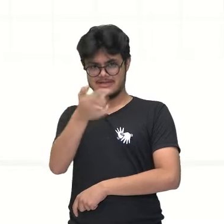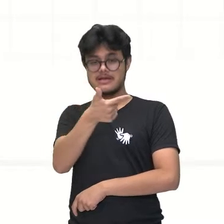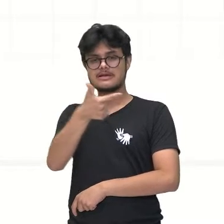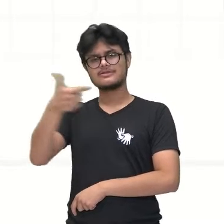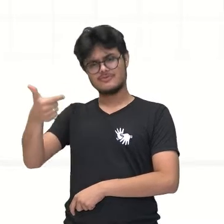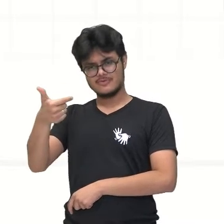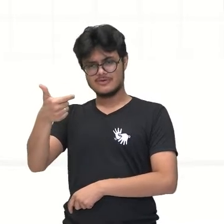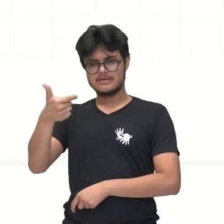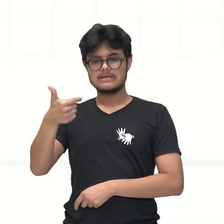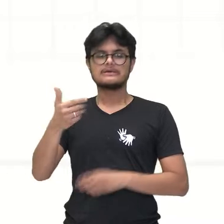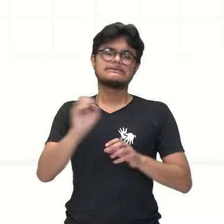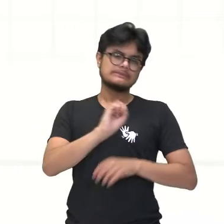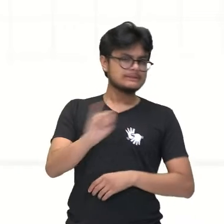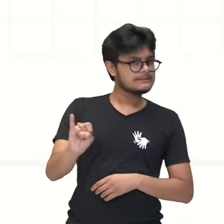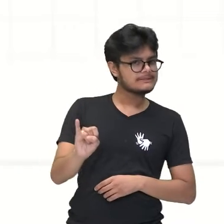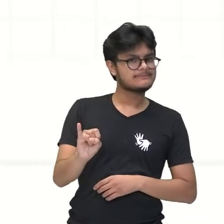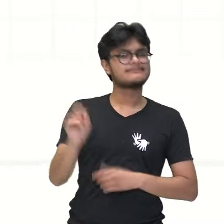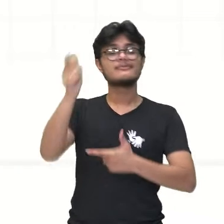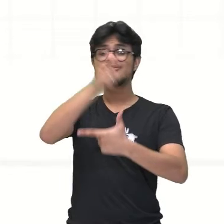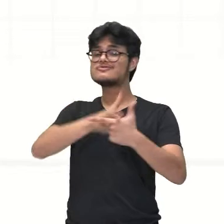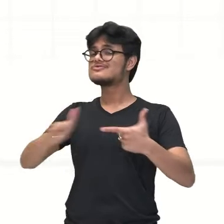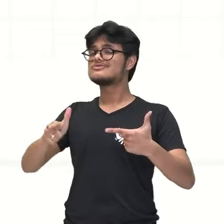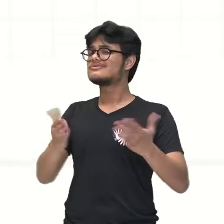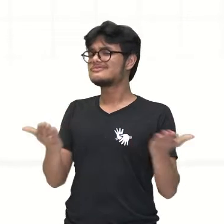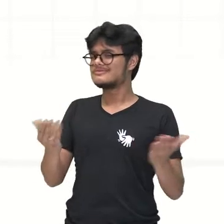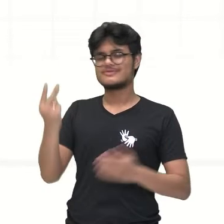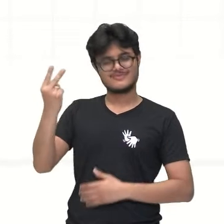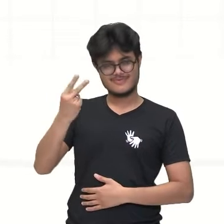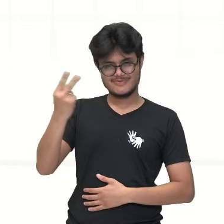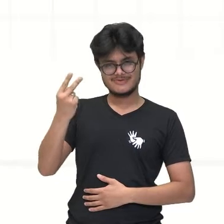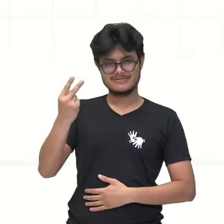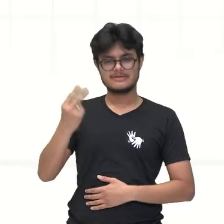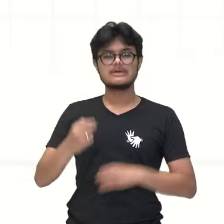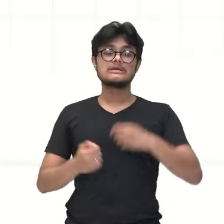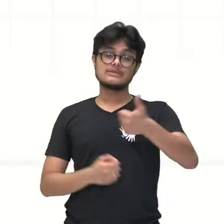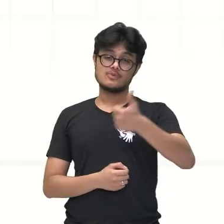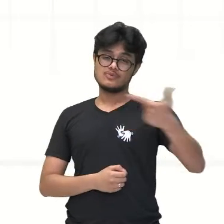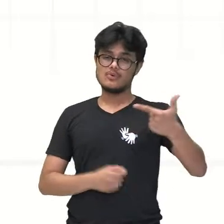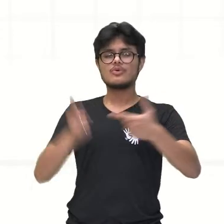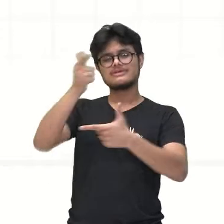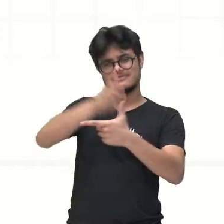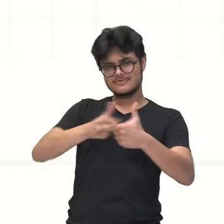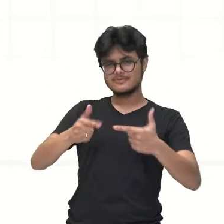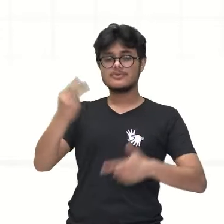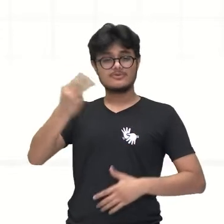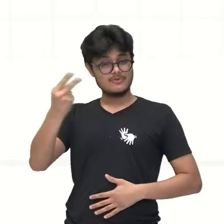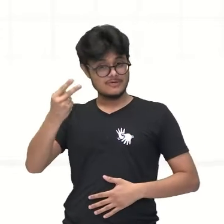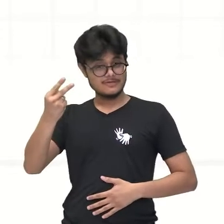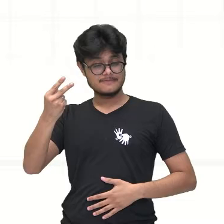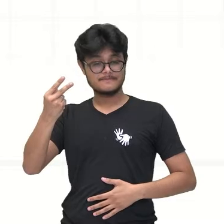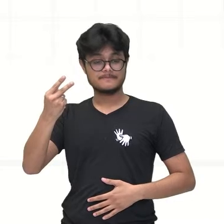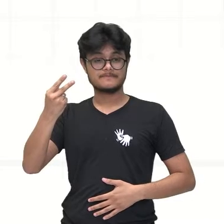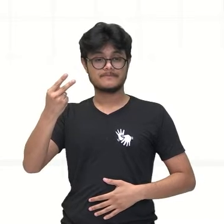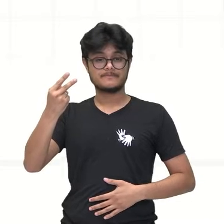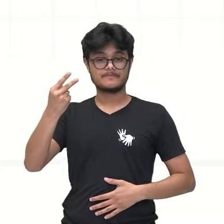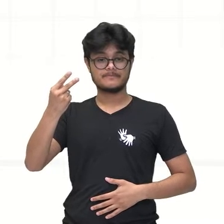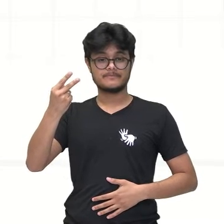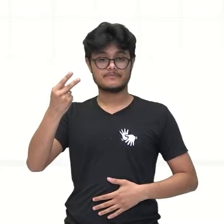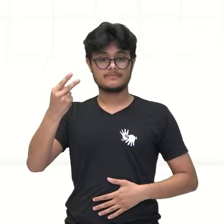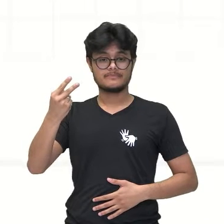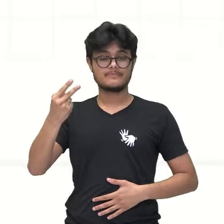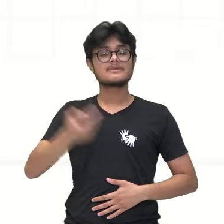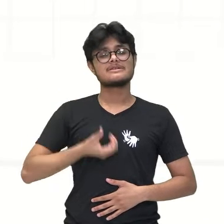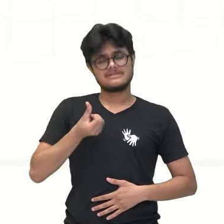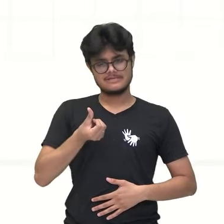estou tirando a média, eu vou dividir por 2, porque eu estou somando 2 valores. Então, o resultado aqui